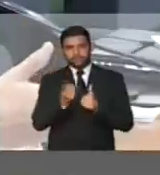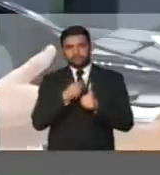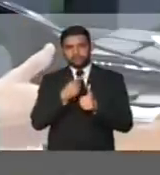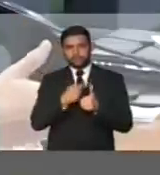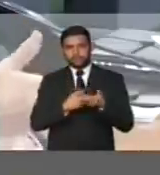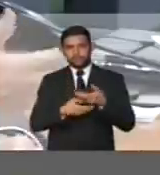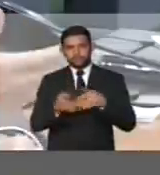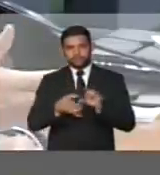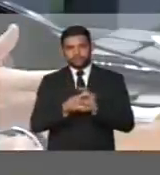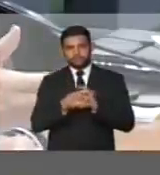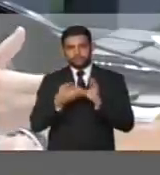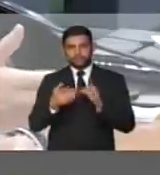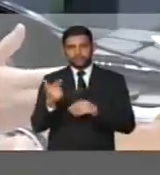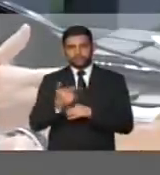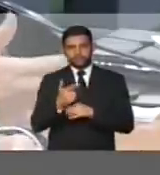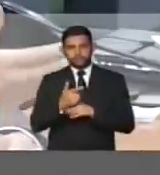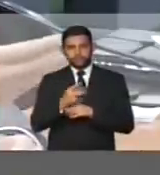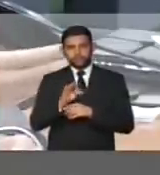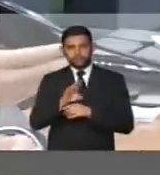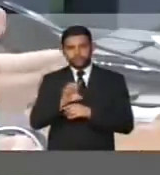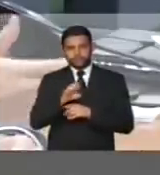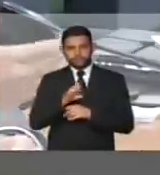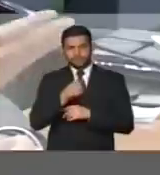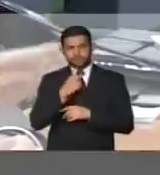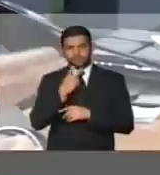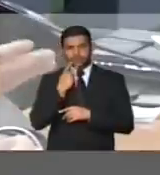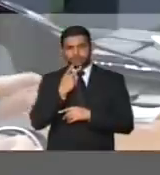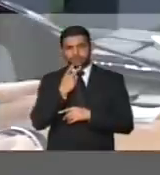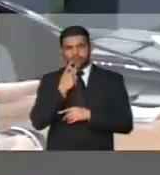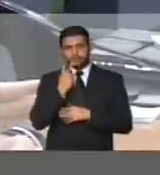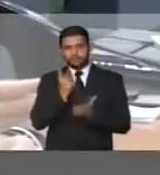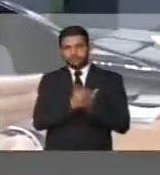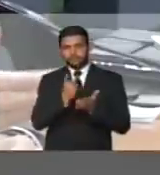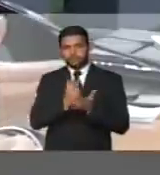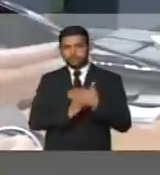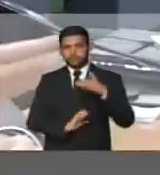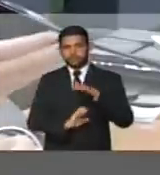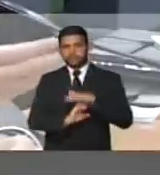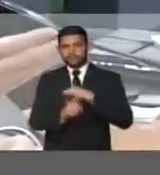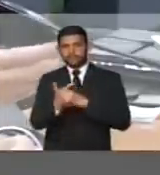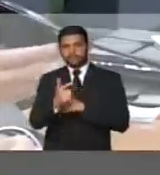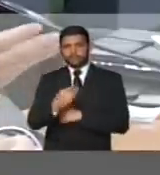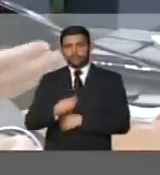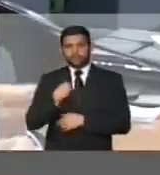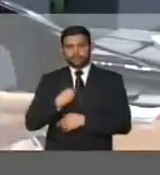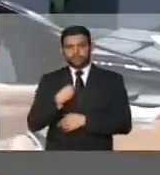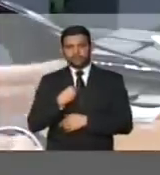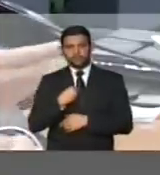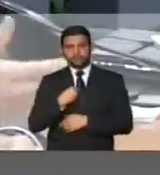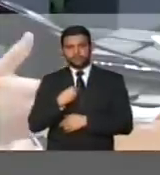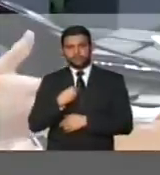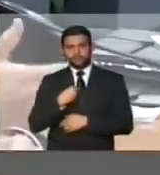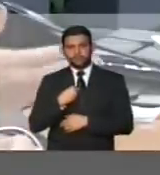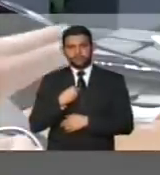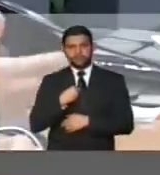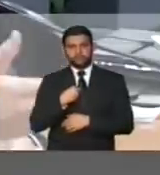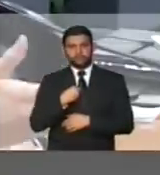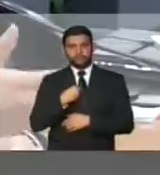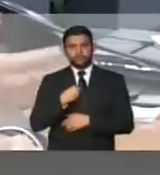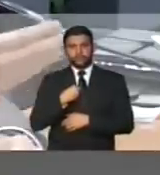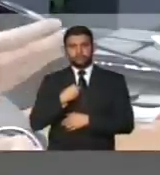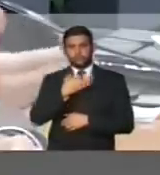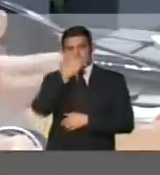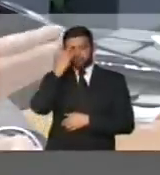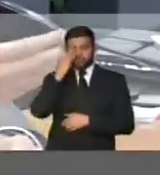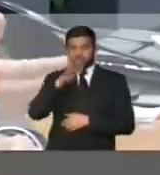tranche liberada, e a segunda tranche, como disse o mesmo empresário, ele não tinha o padrinho político